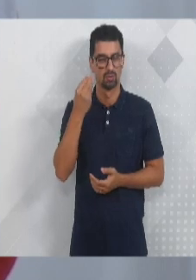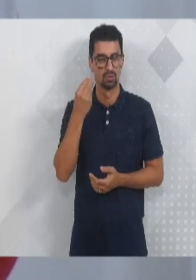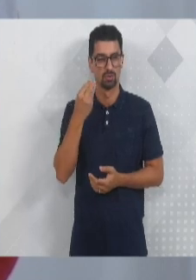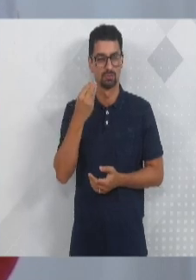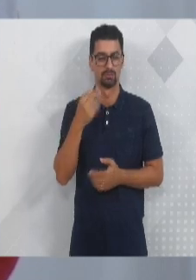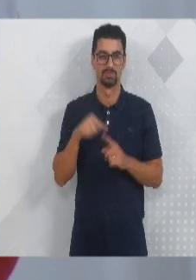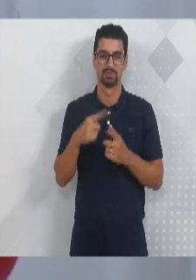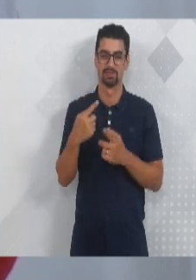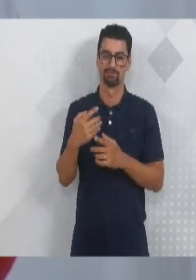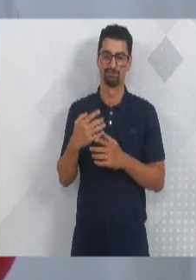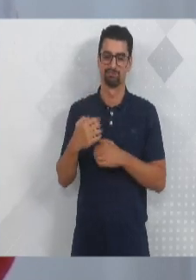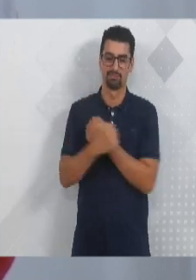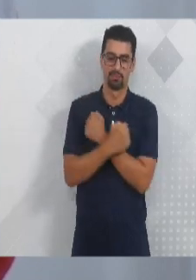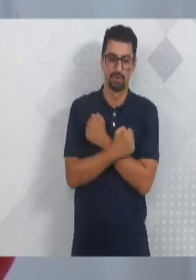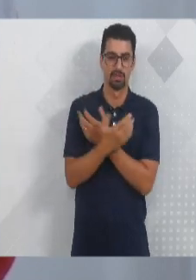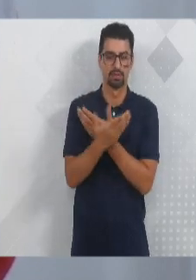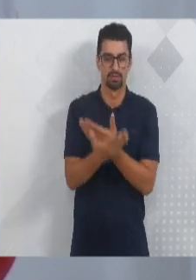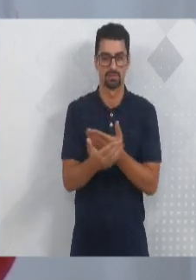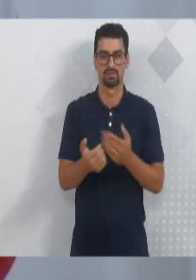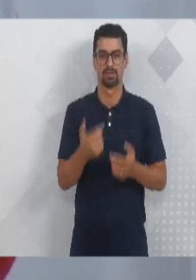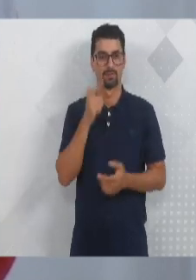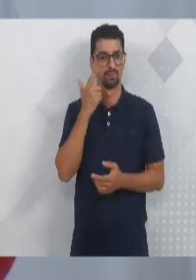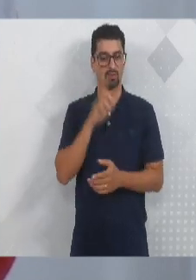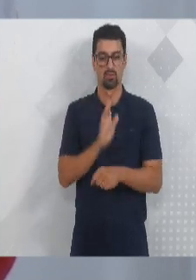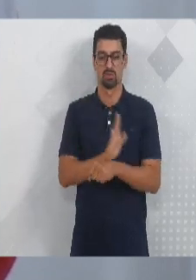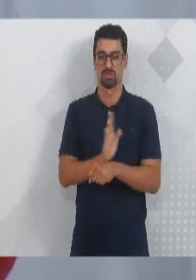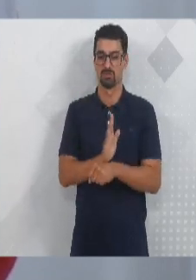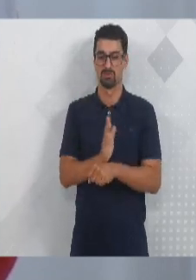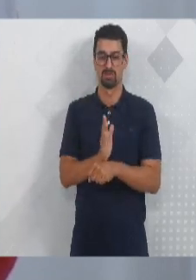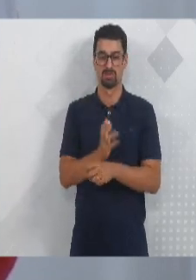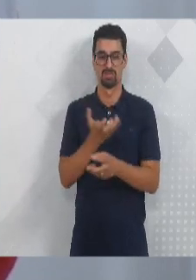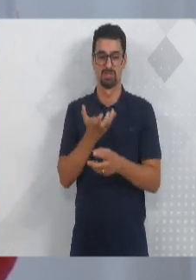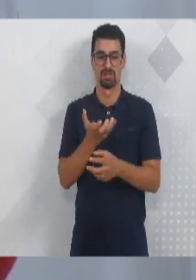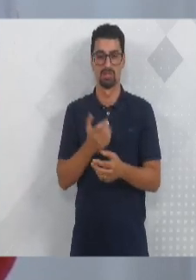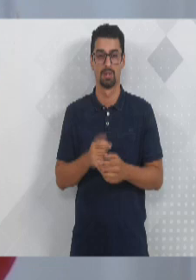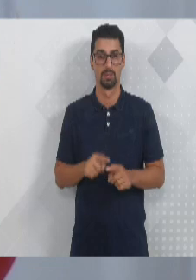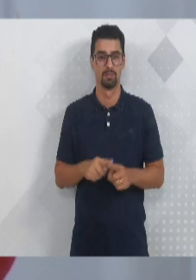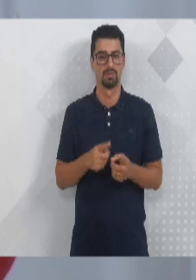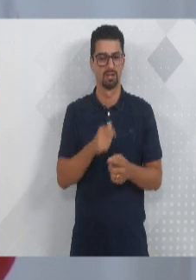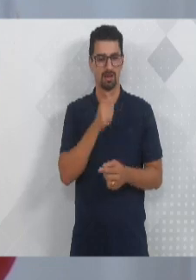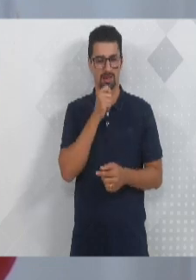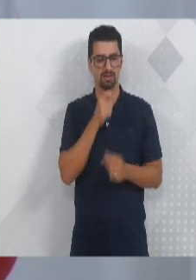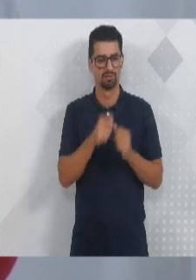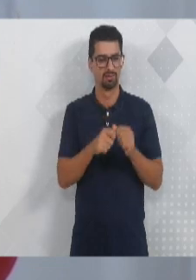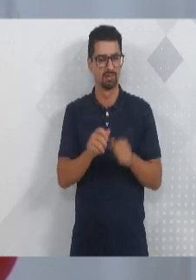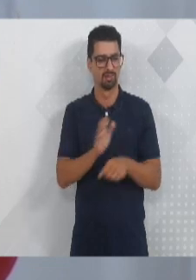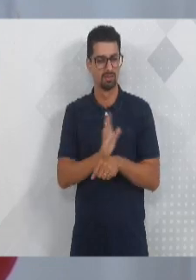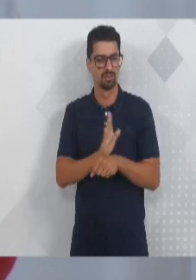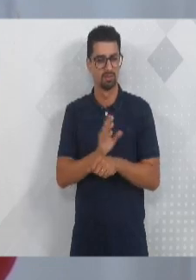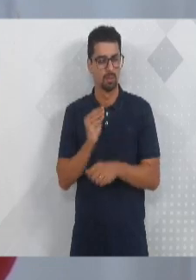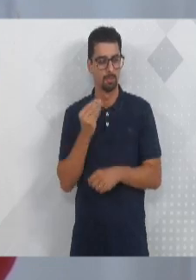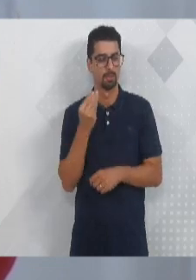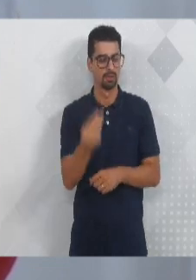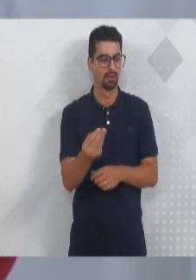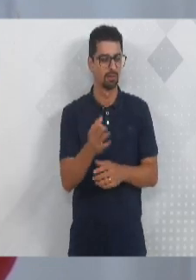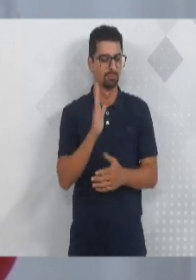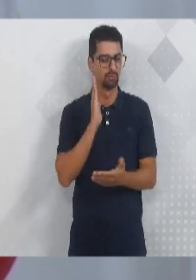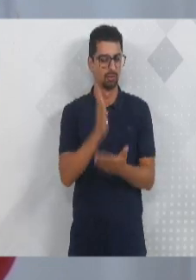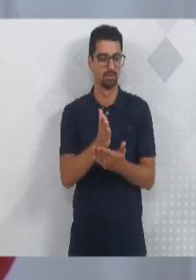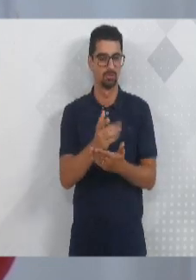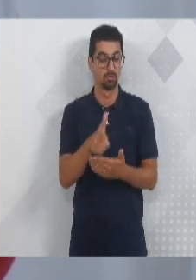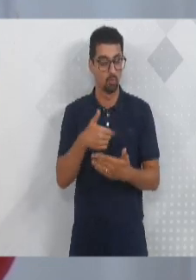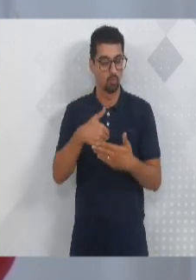abraço pro senhor ele não conseguiu gravar o que ele queria mas ele ainda vai fazer essa gravação e dis se vai mandar pro senhor